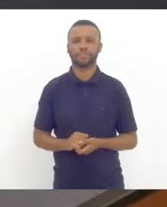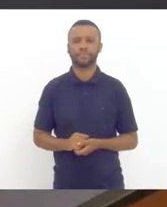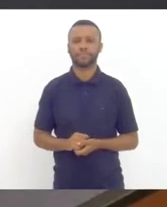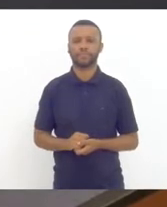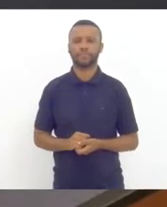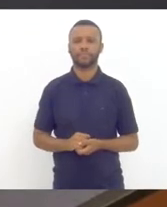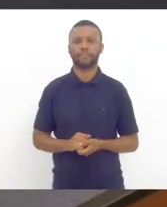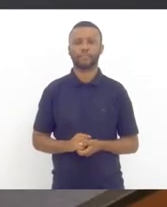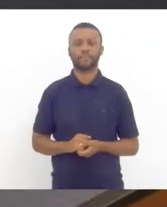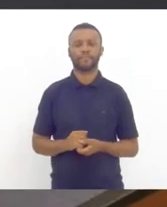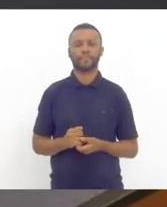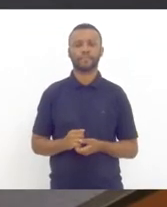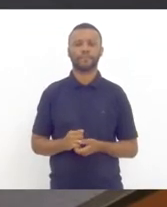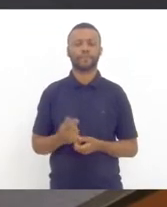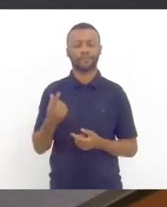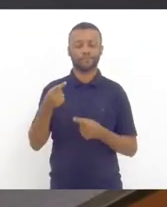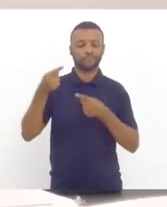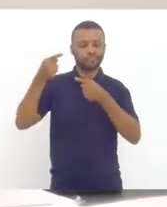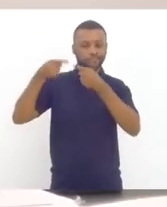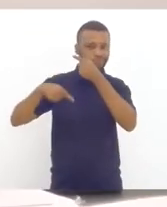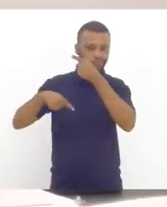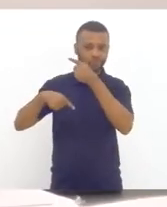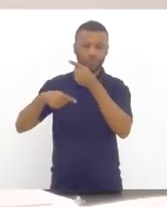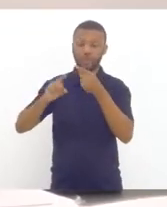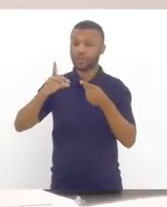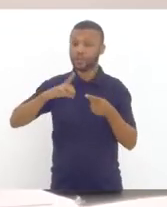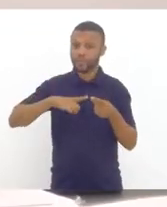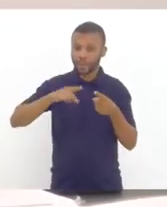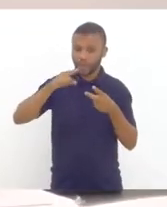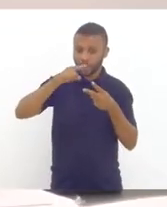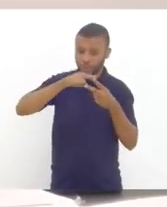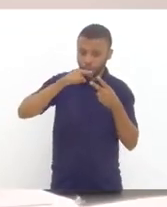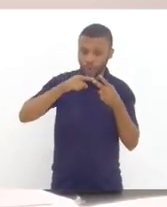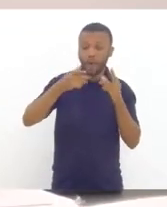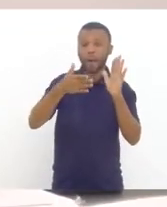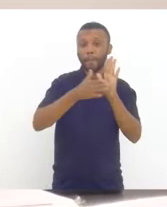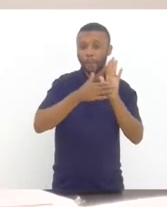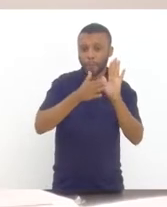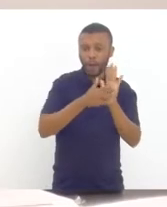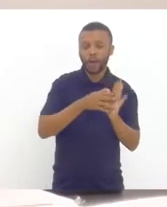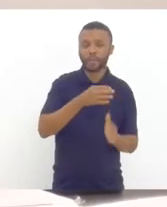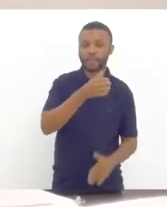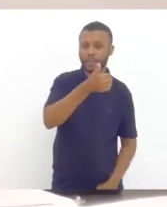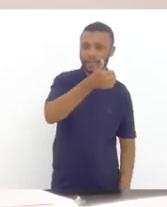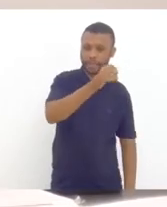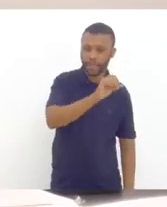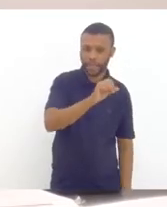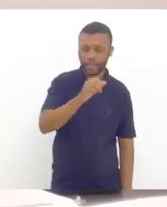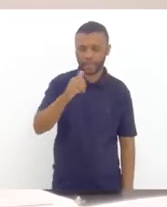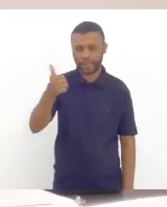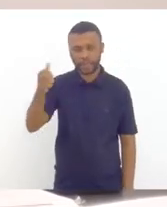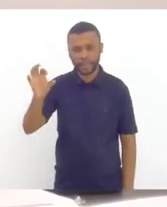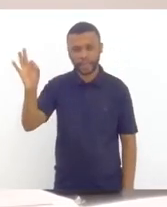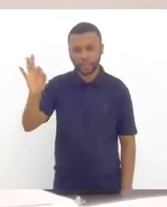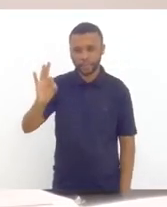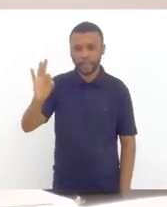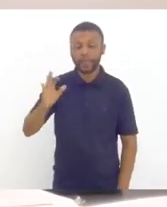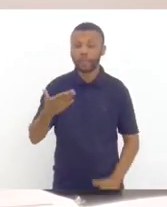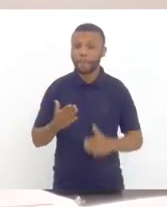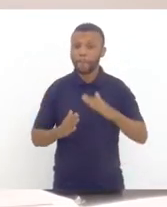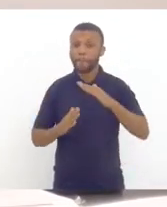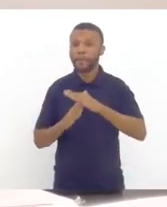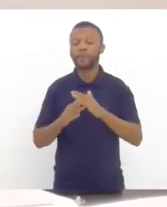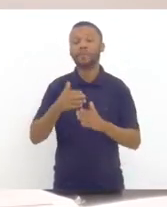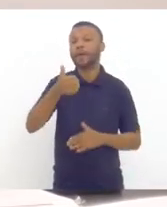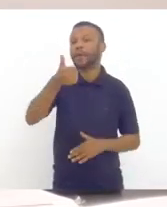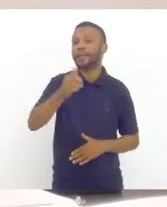Então, a minha memória falou. Então, só tinha duas propostas, de 10 e 15. E a 15 progressiva. O mínimo é 10.